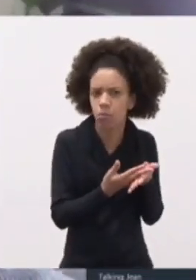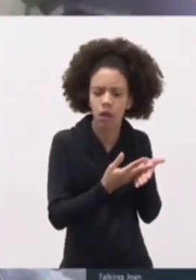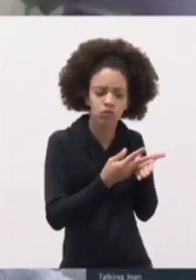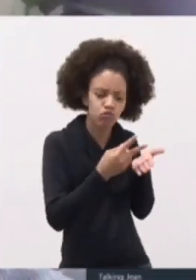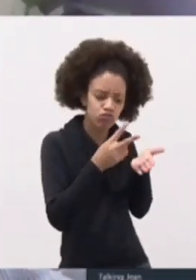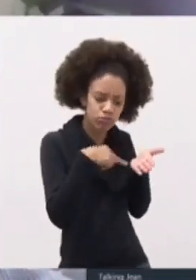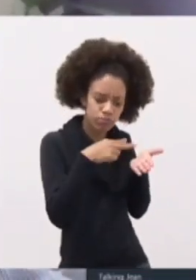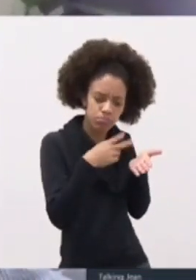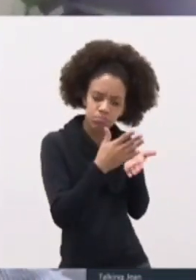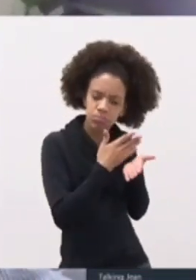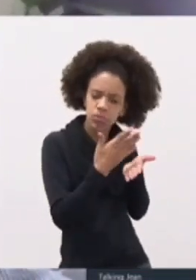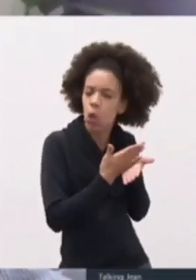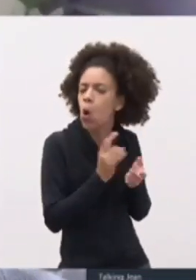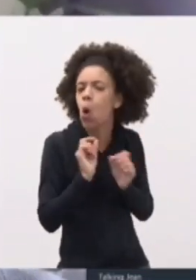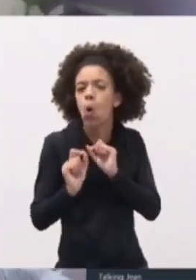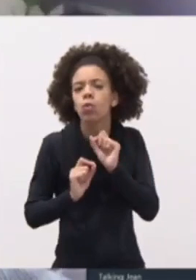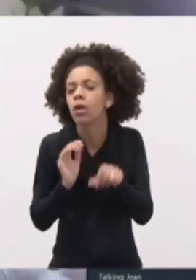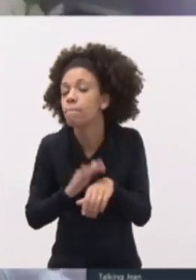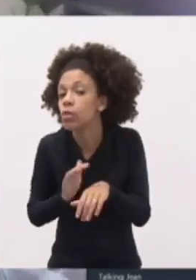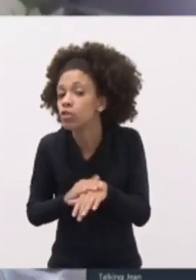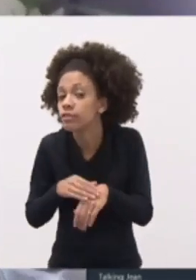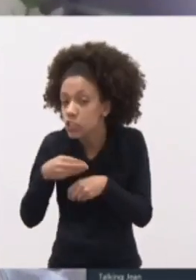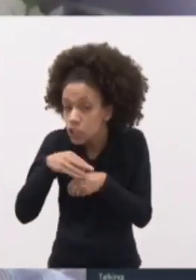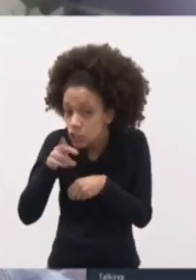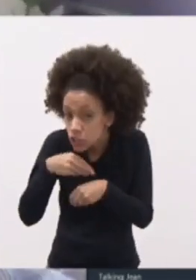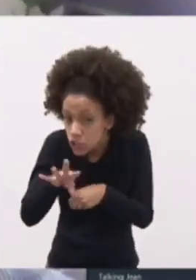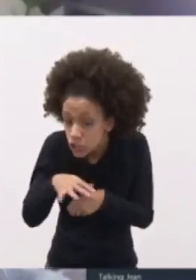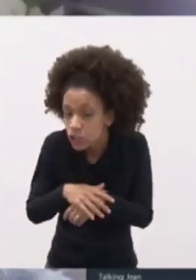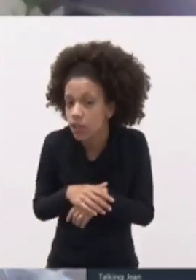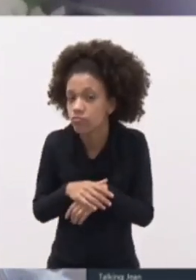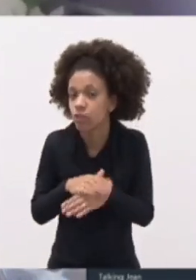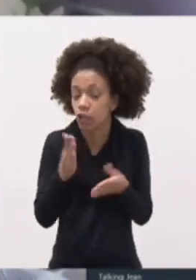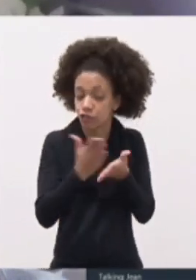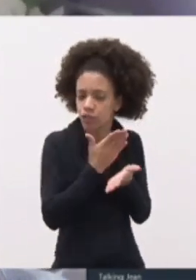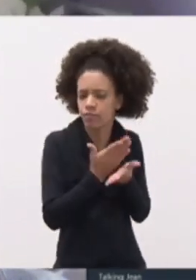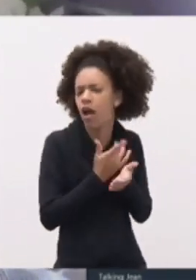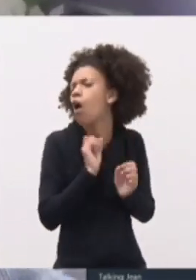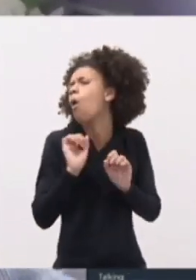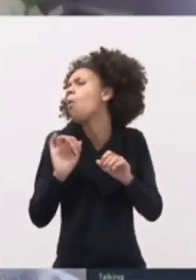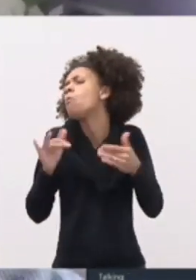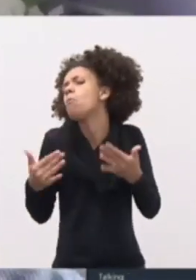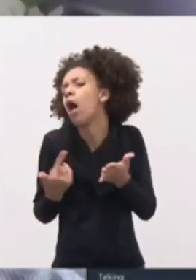posso fazer além da indicação de livros? Qual tecnologia posso usar?